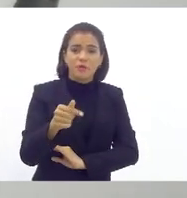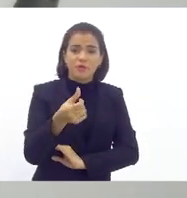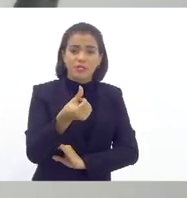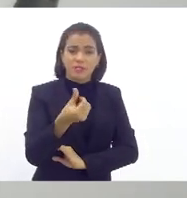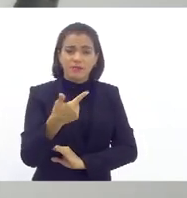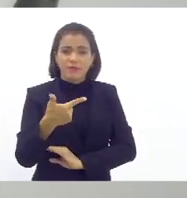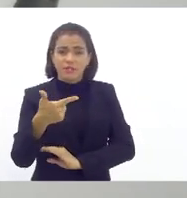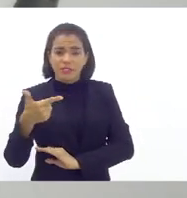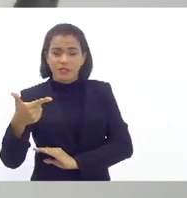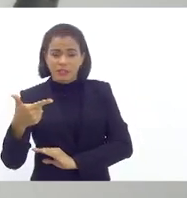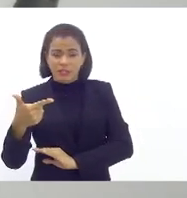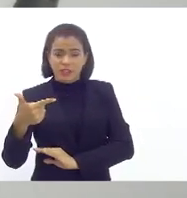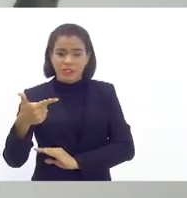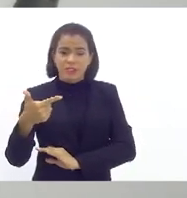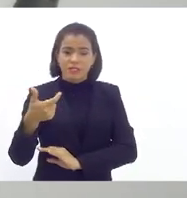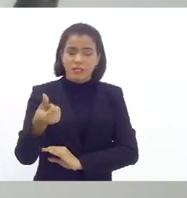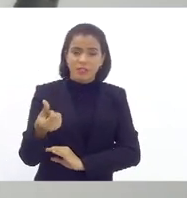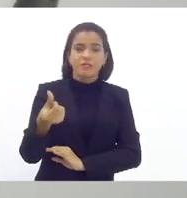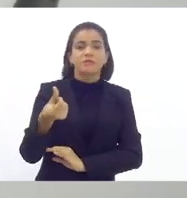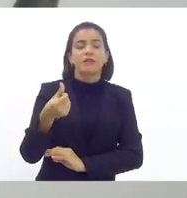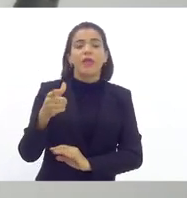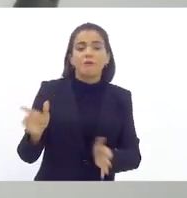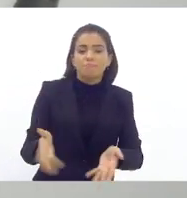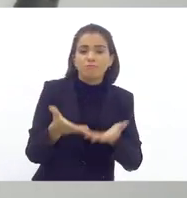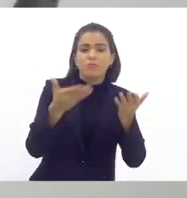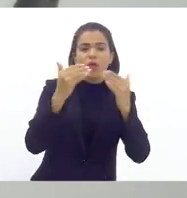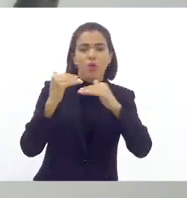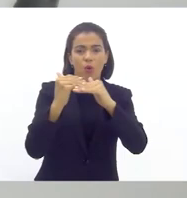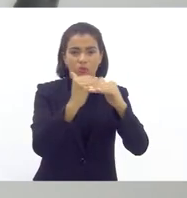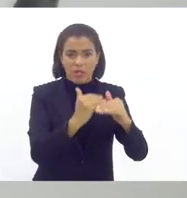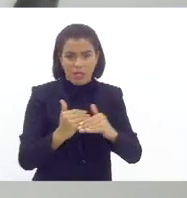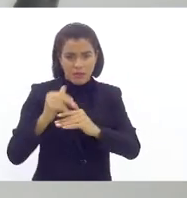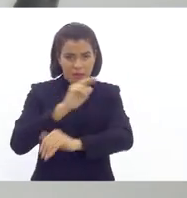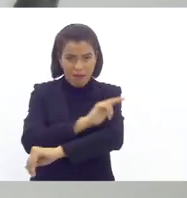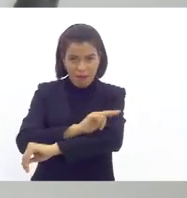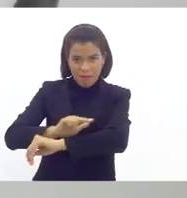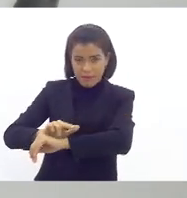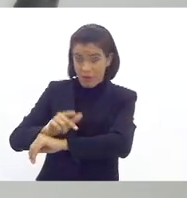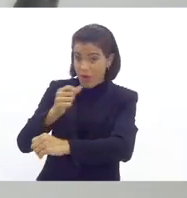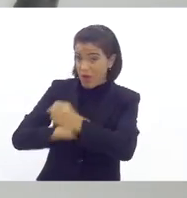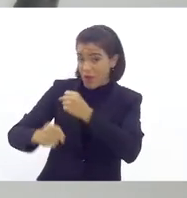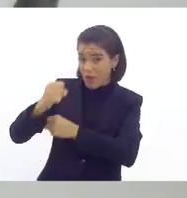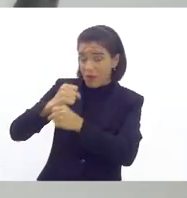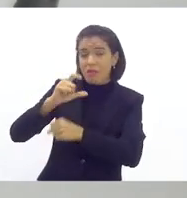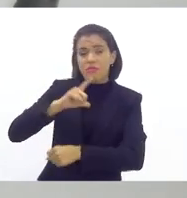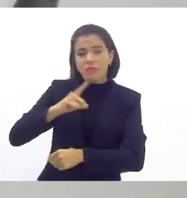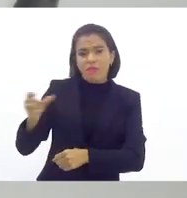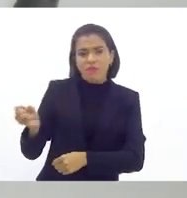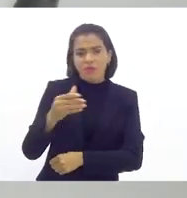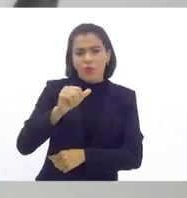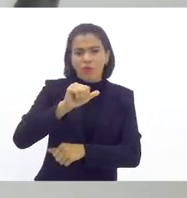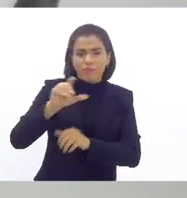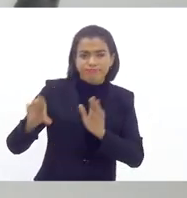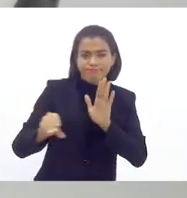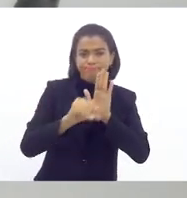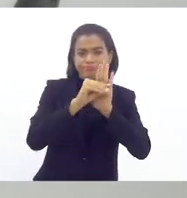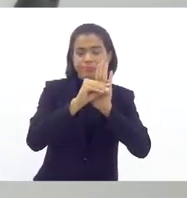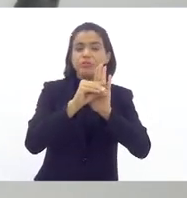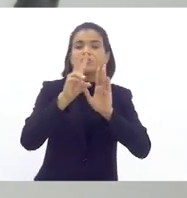2015, que é o Plano Estadual de Promoção de Igualdade Racial do Estado. Ele, no ano passado, teve uma atualização sobre empregabilidade,